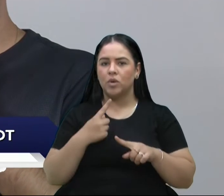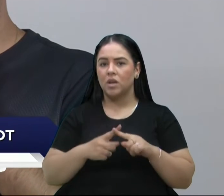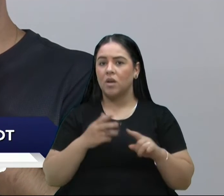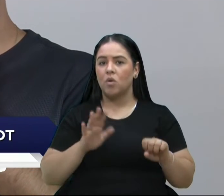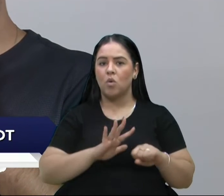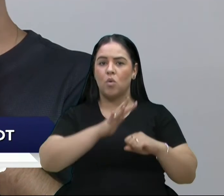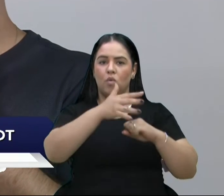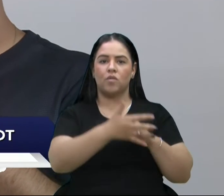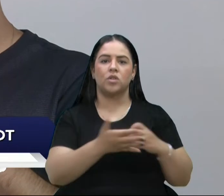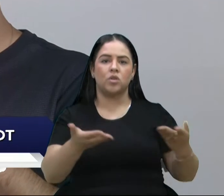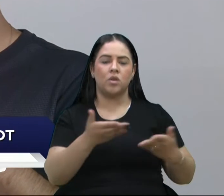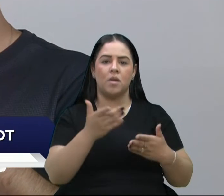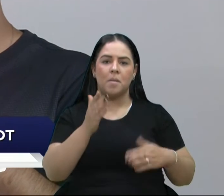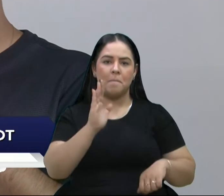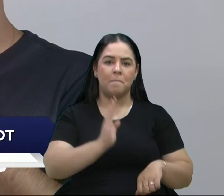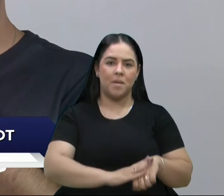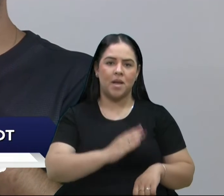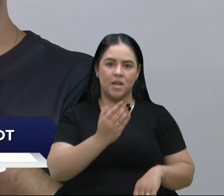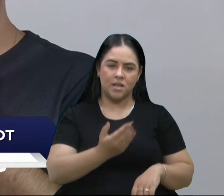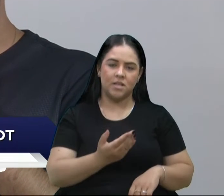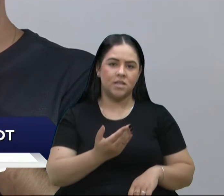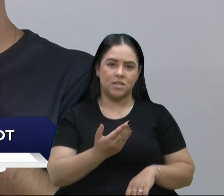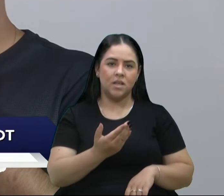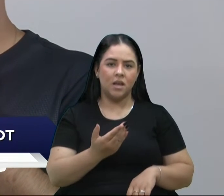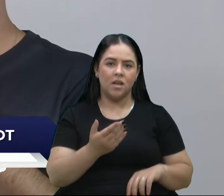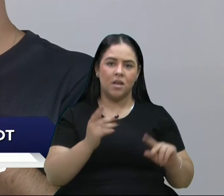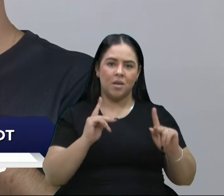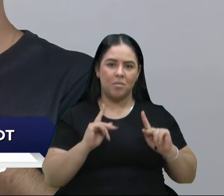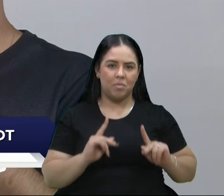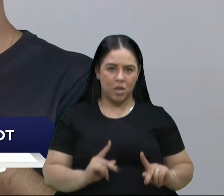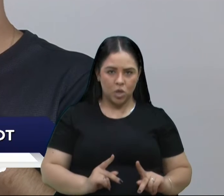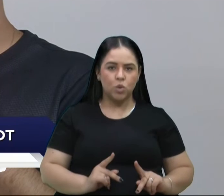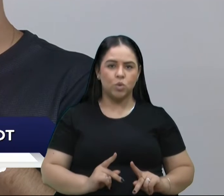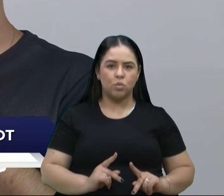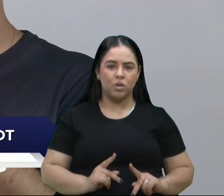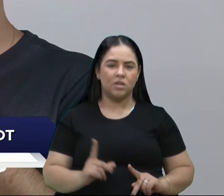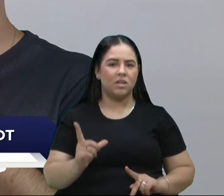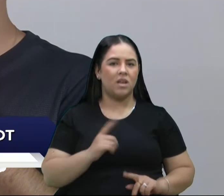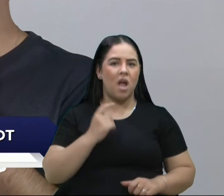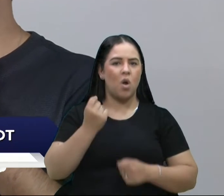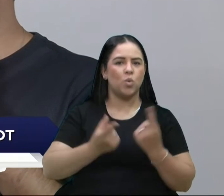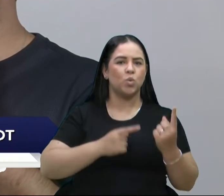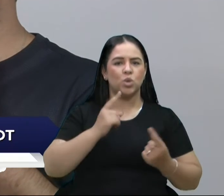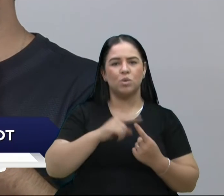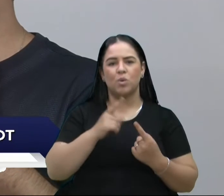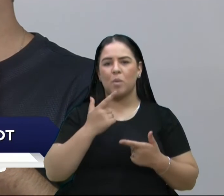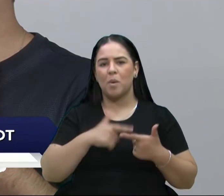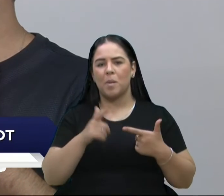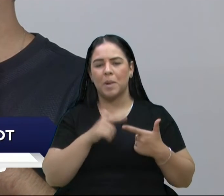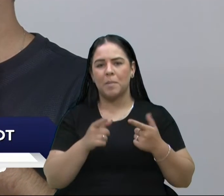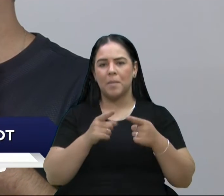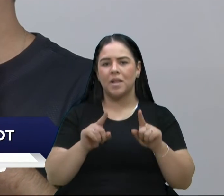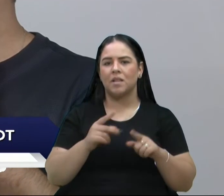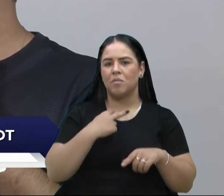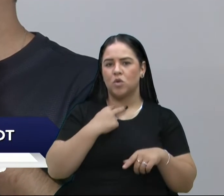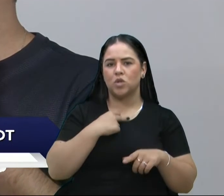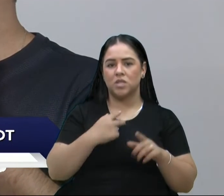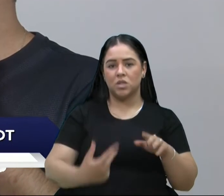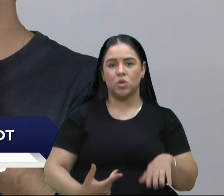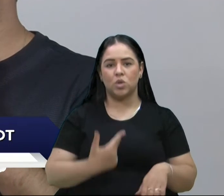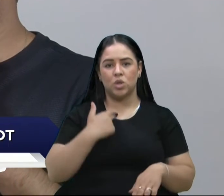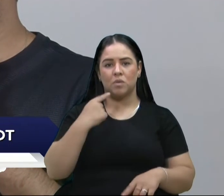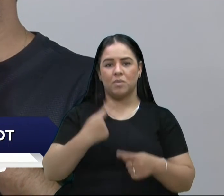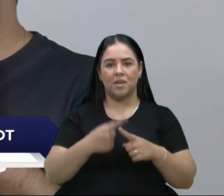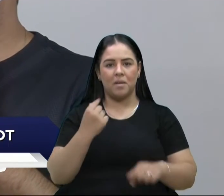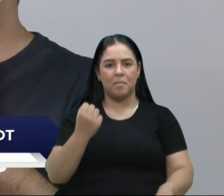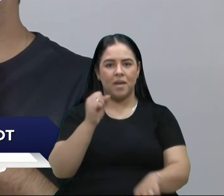Covid aumentou muito o número das pessoas com algum tipo de problema e que não puderam fazer a cirurgia porque estava